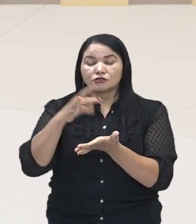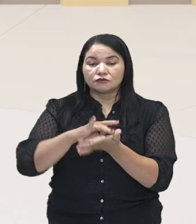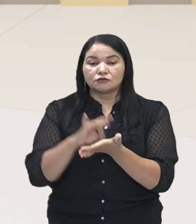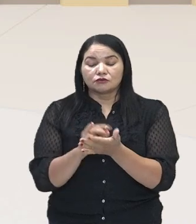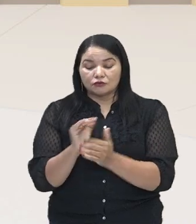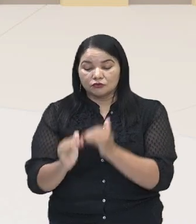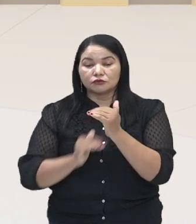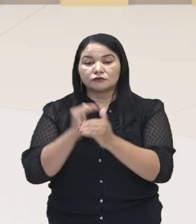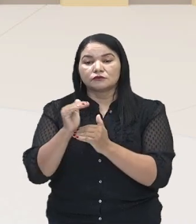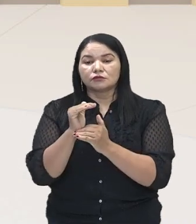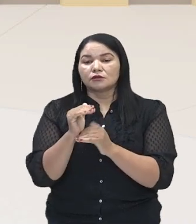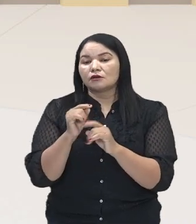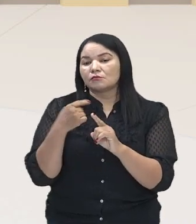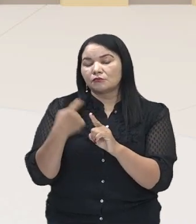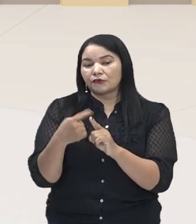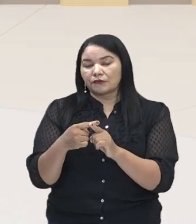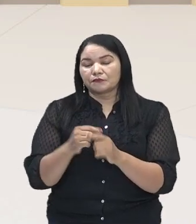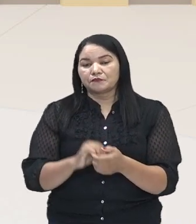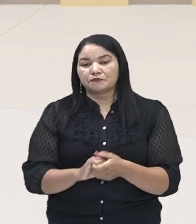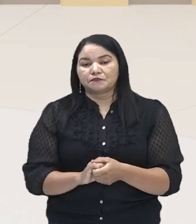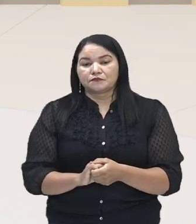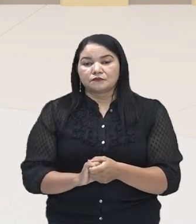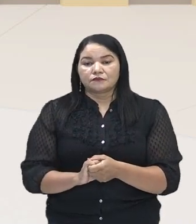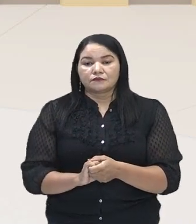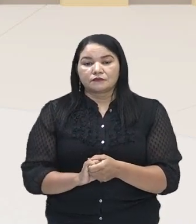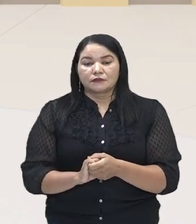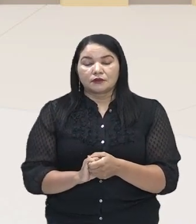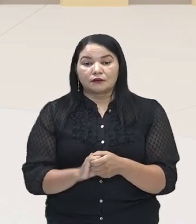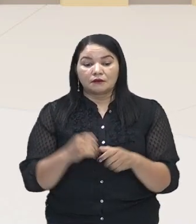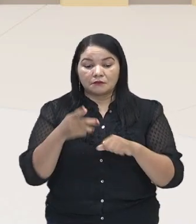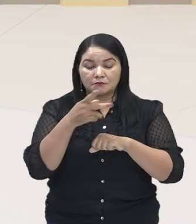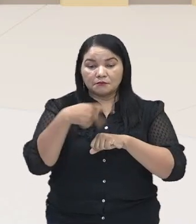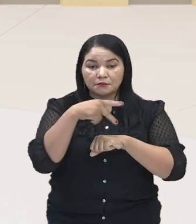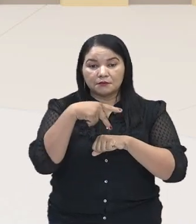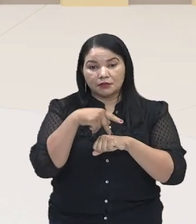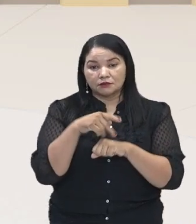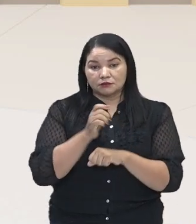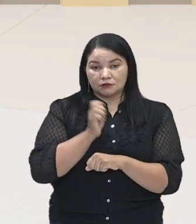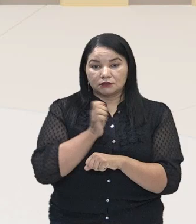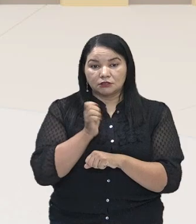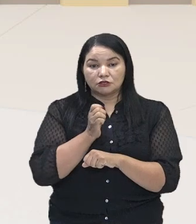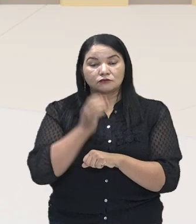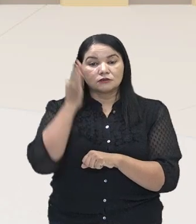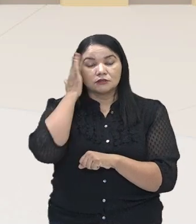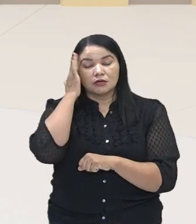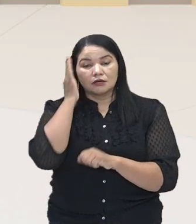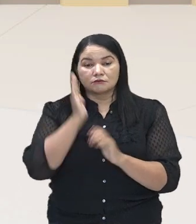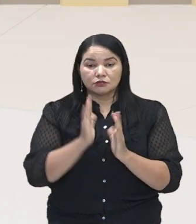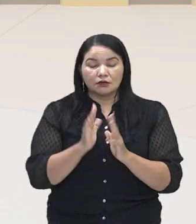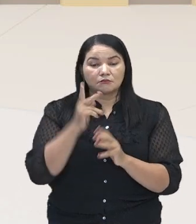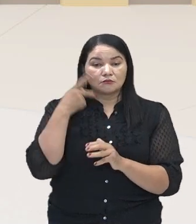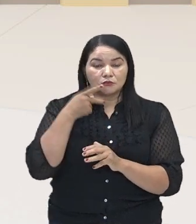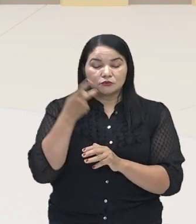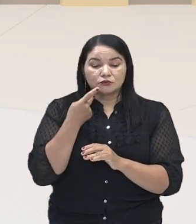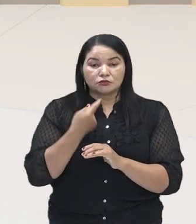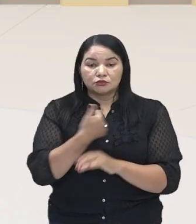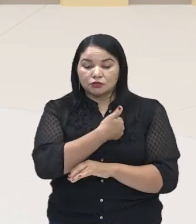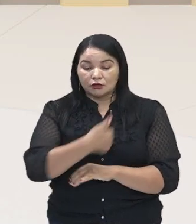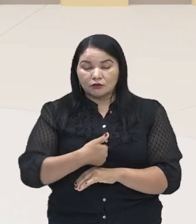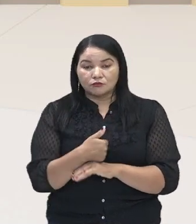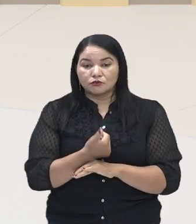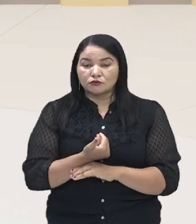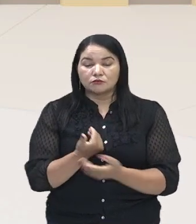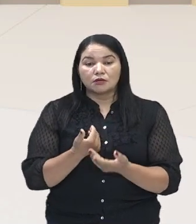porque acompanha comigo. O país rico já sabe como fazer, já sabe as políticas públicas e pode servir